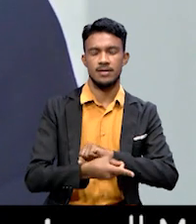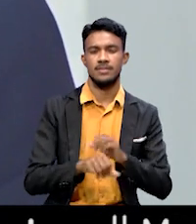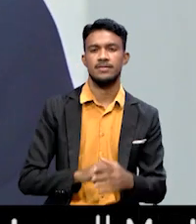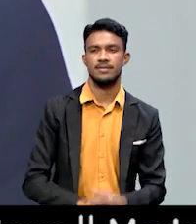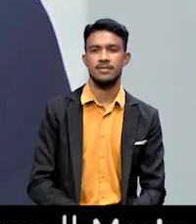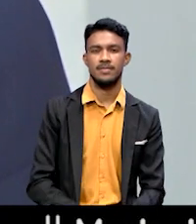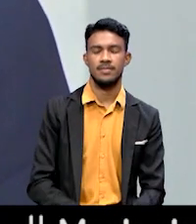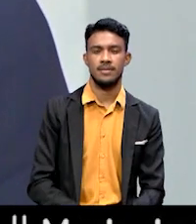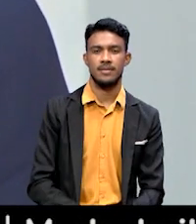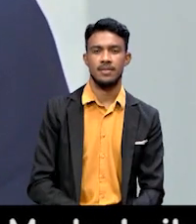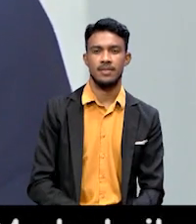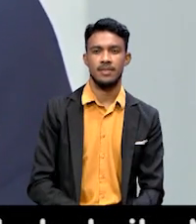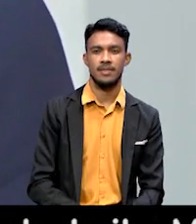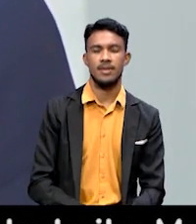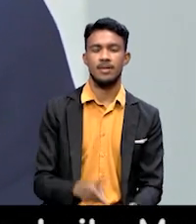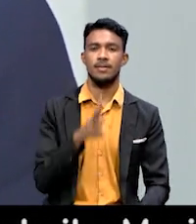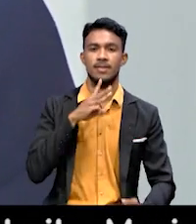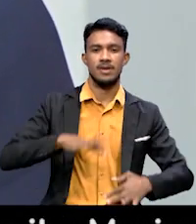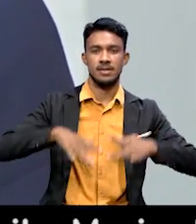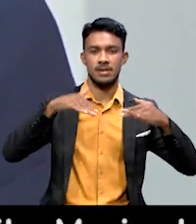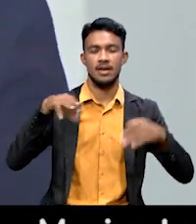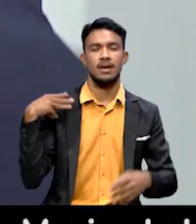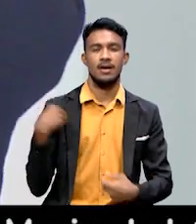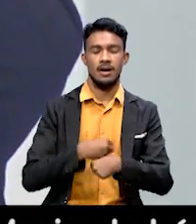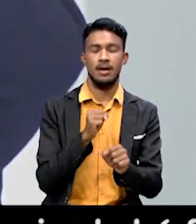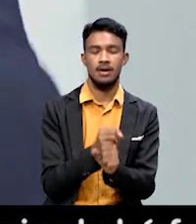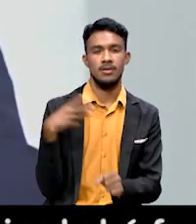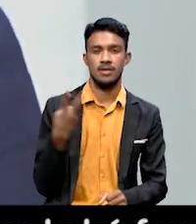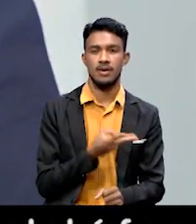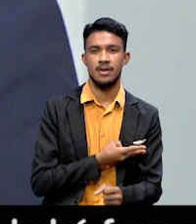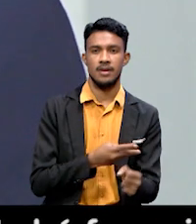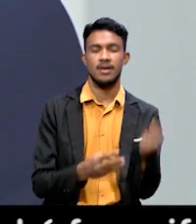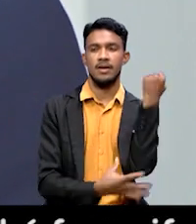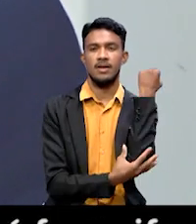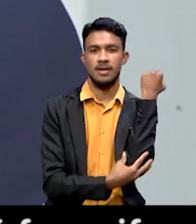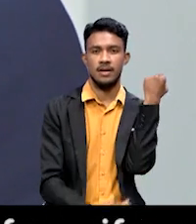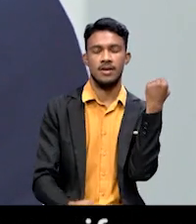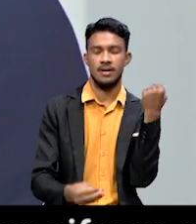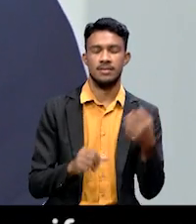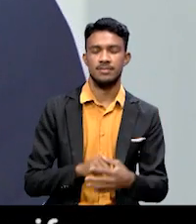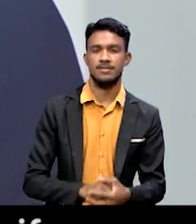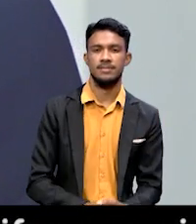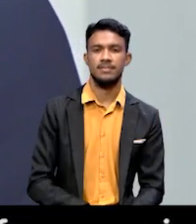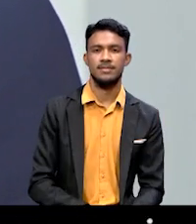Mostrando. Desastre, inundação, algo que tem aqui. Tem esse passado, tem aqui em campo.